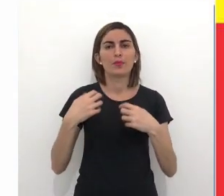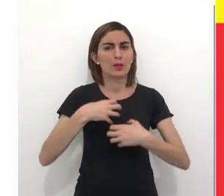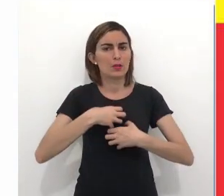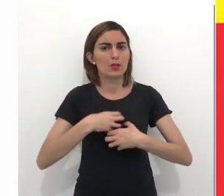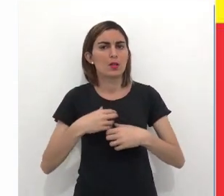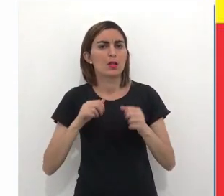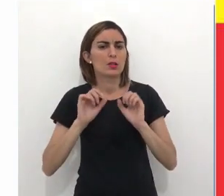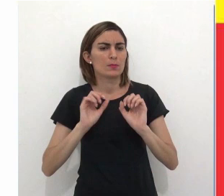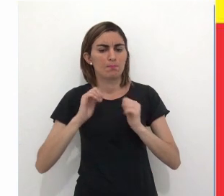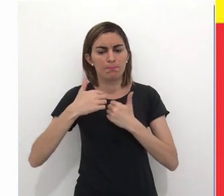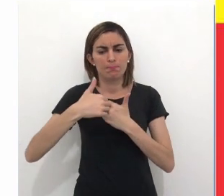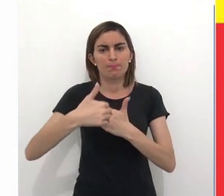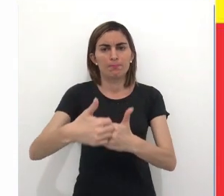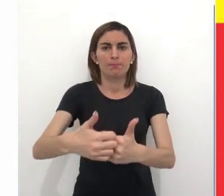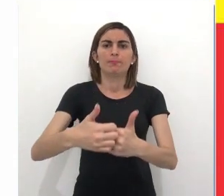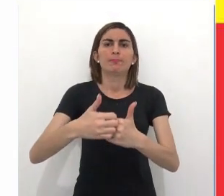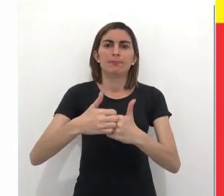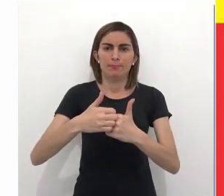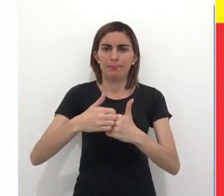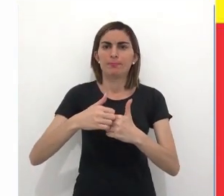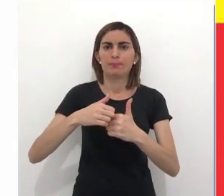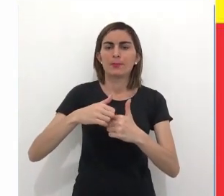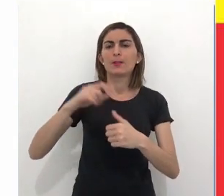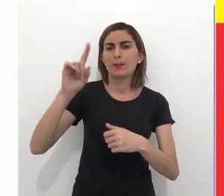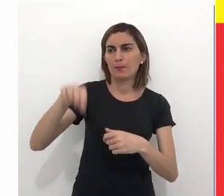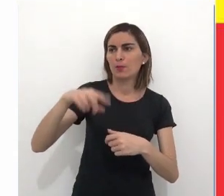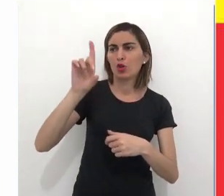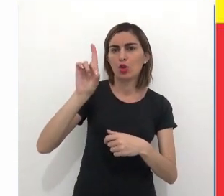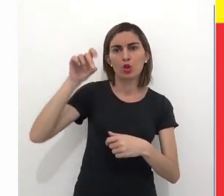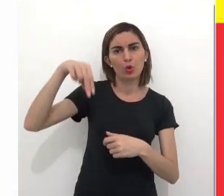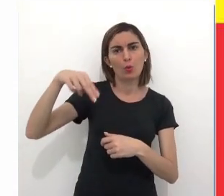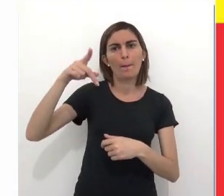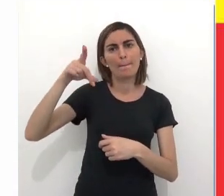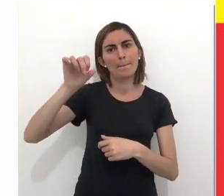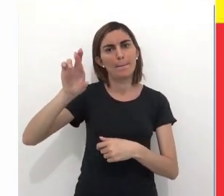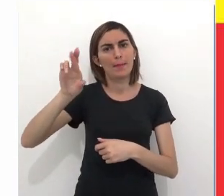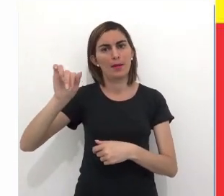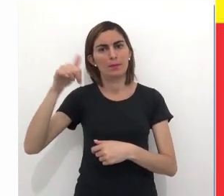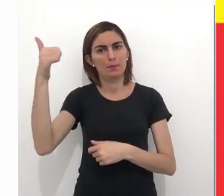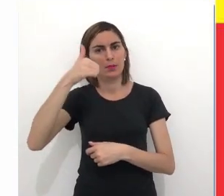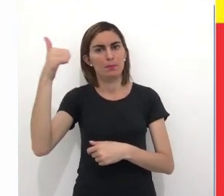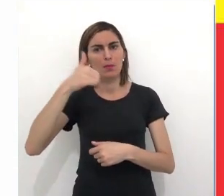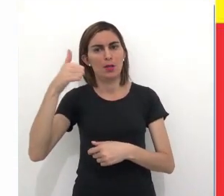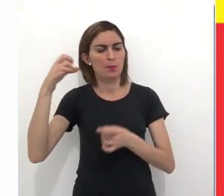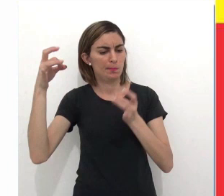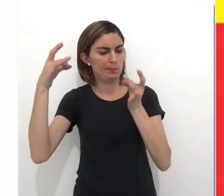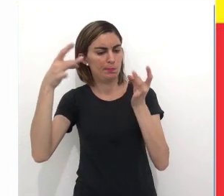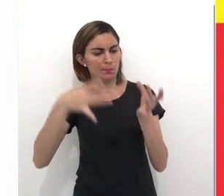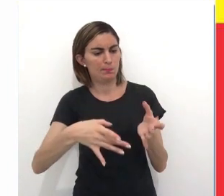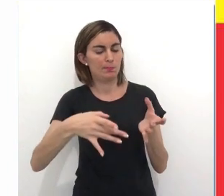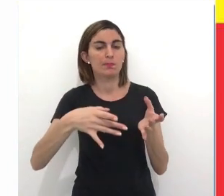anti-lusitano que se seguiu a abdicação de Dom Pedro I, que teve